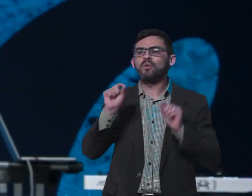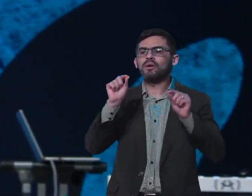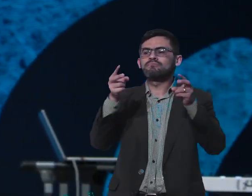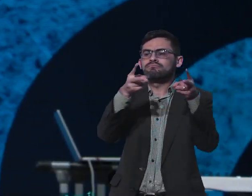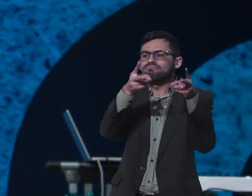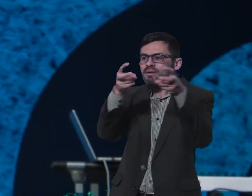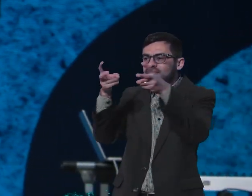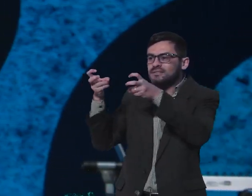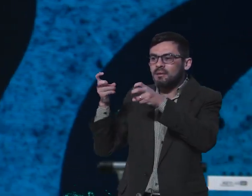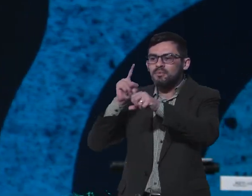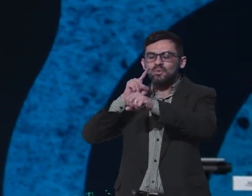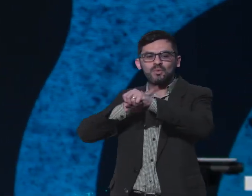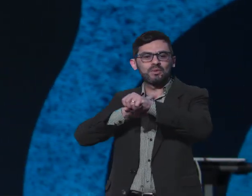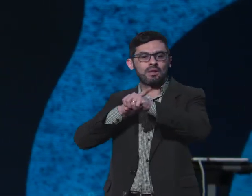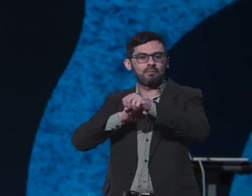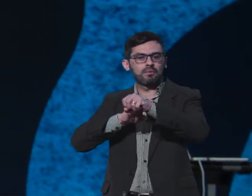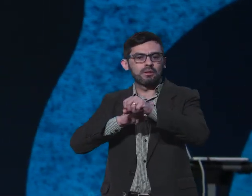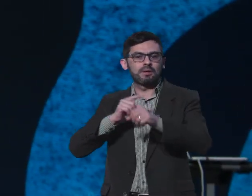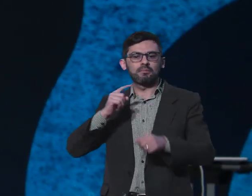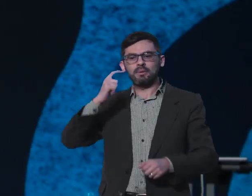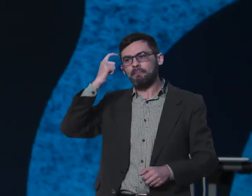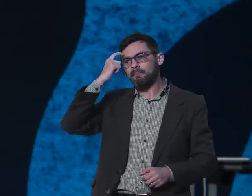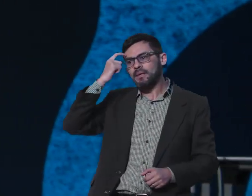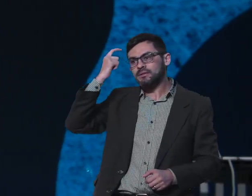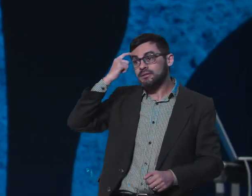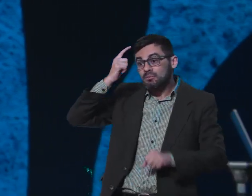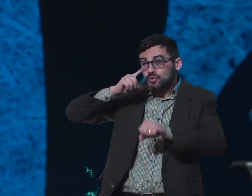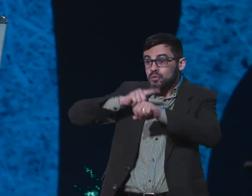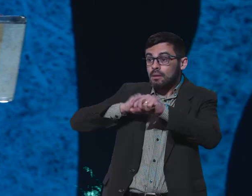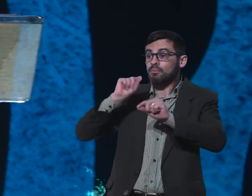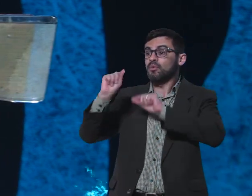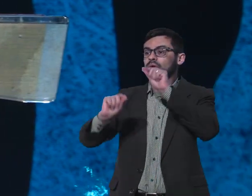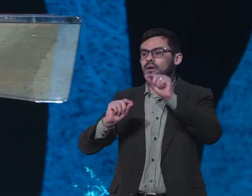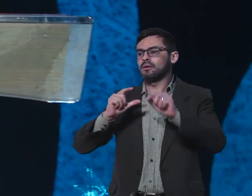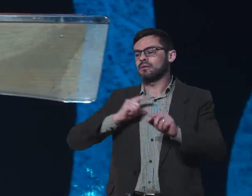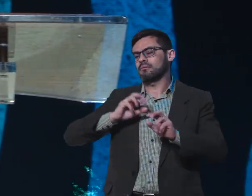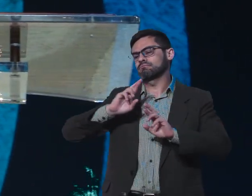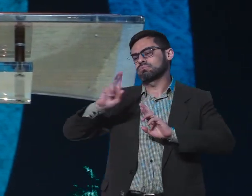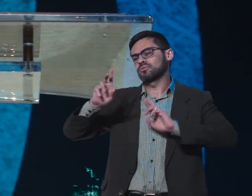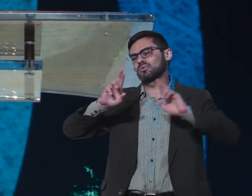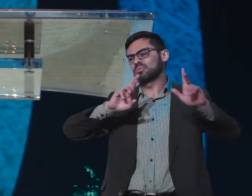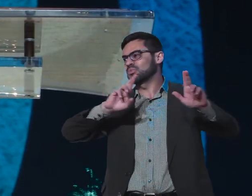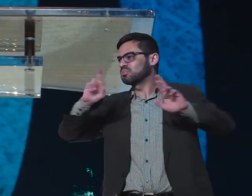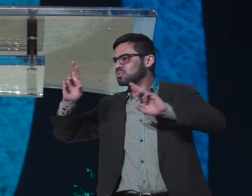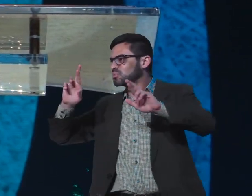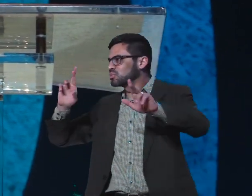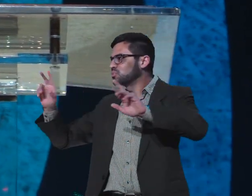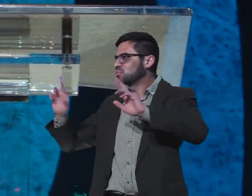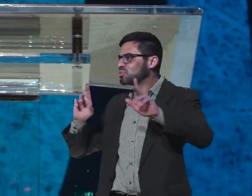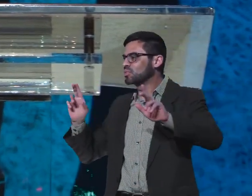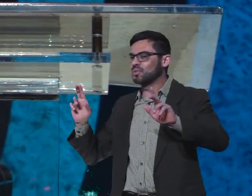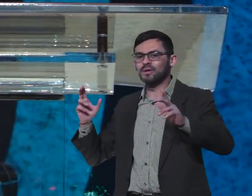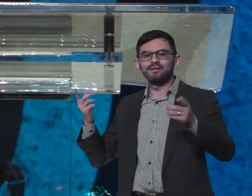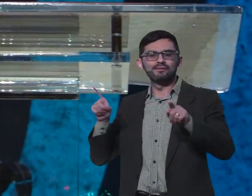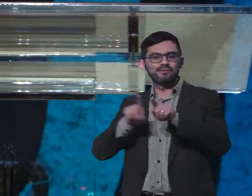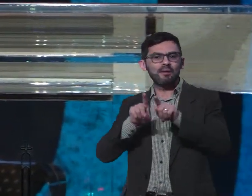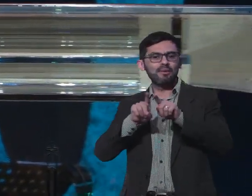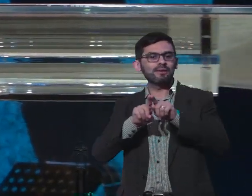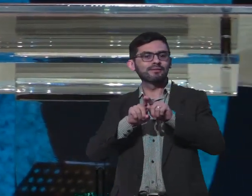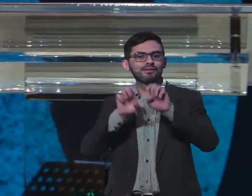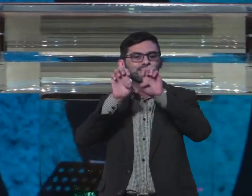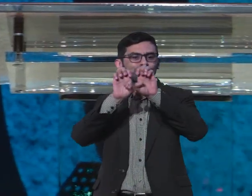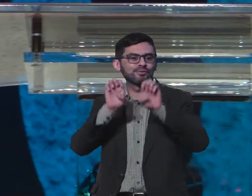tempo? Quando a gente pensa no tempo, existem várias dimensões e estruturas que